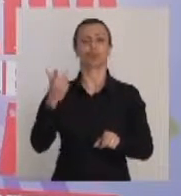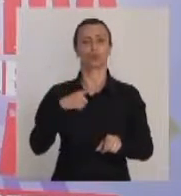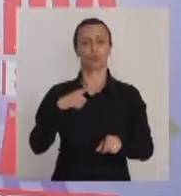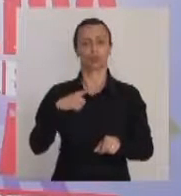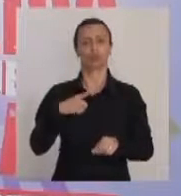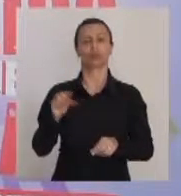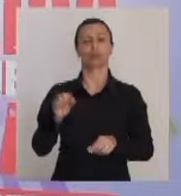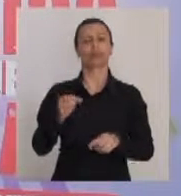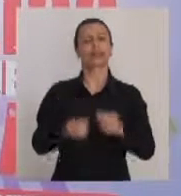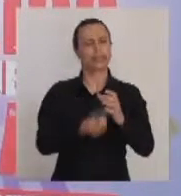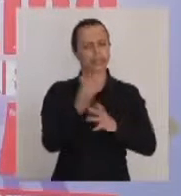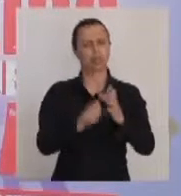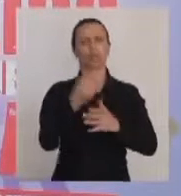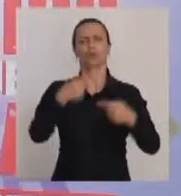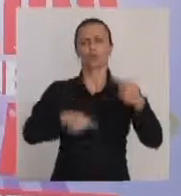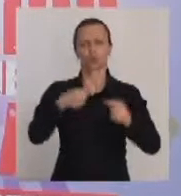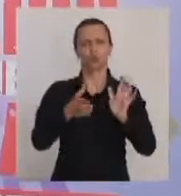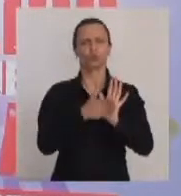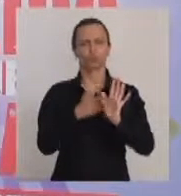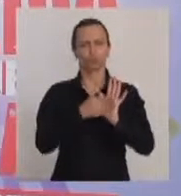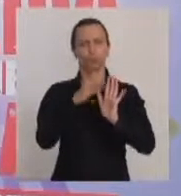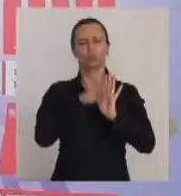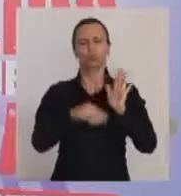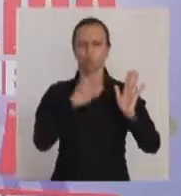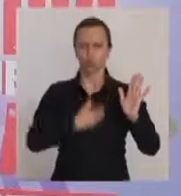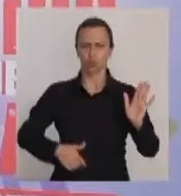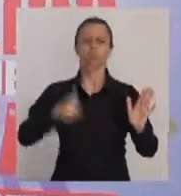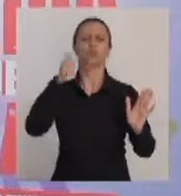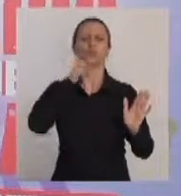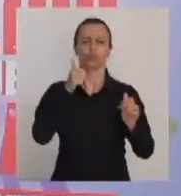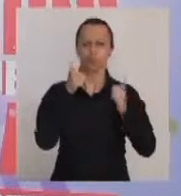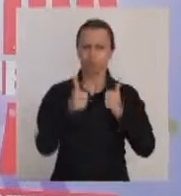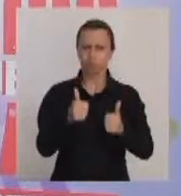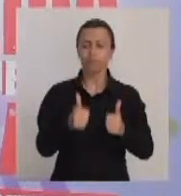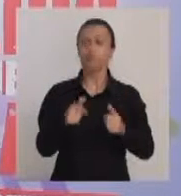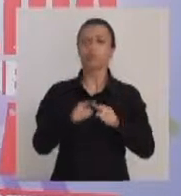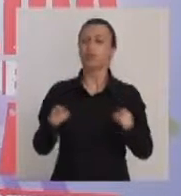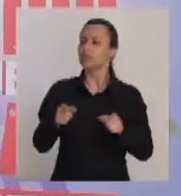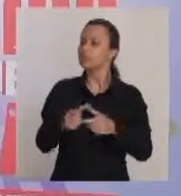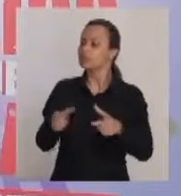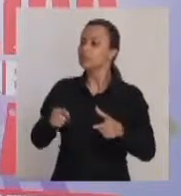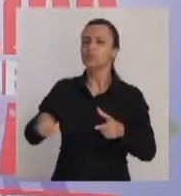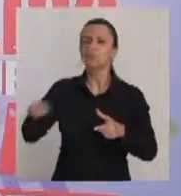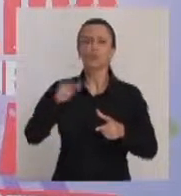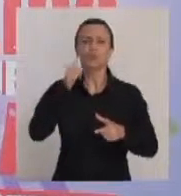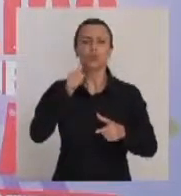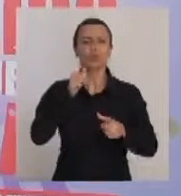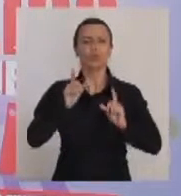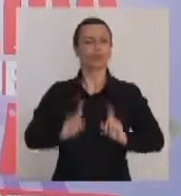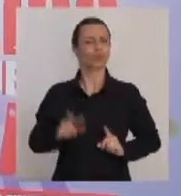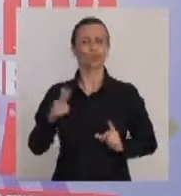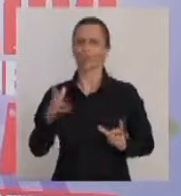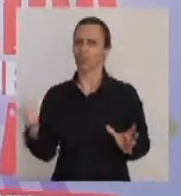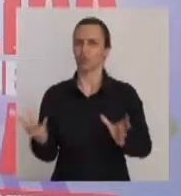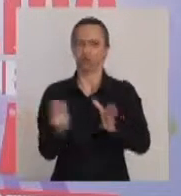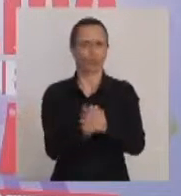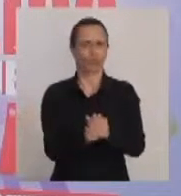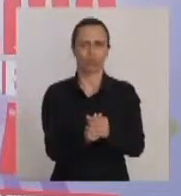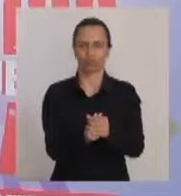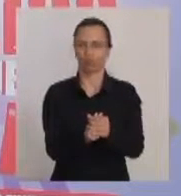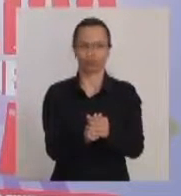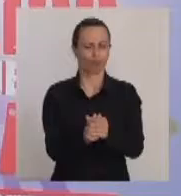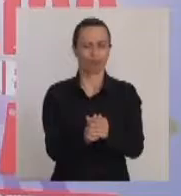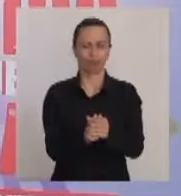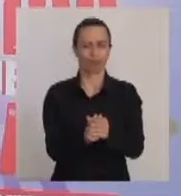que acontece é que são criadas várias políticas públicas para as mulheres, onde as mulheres com deficiência